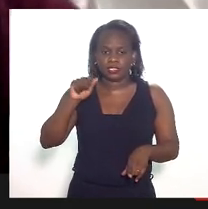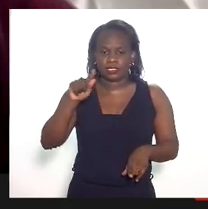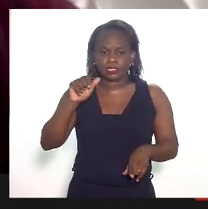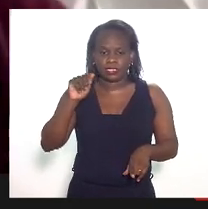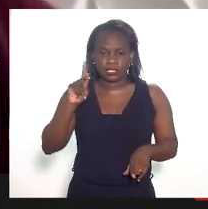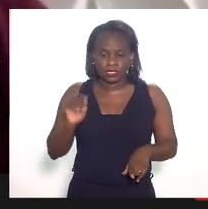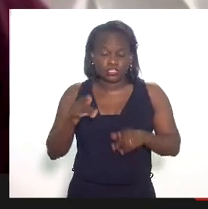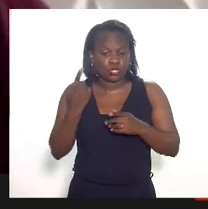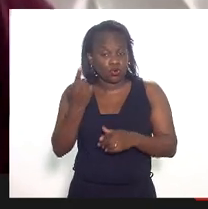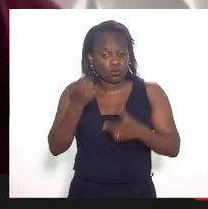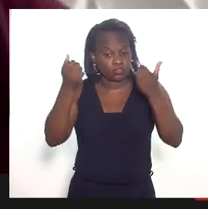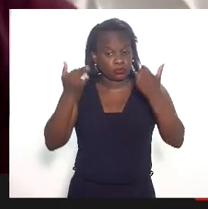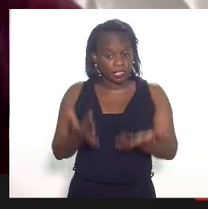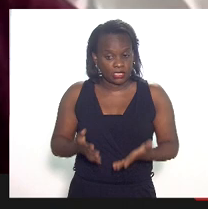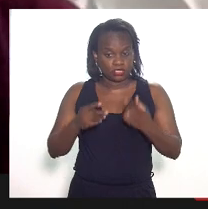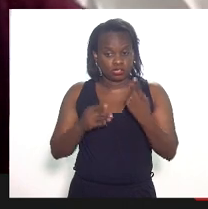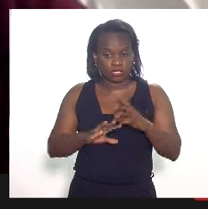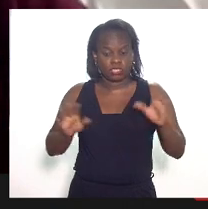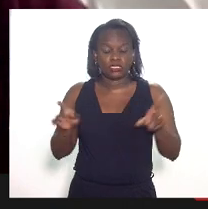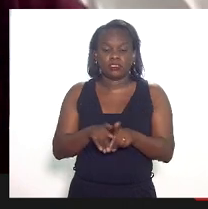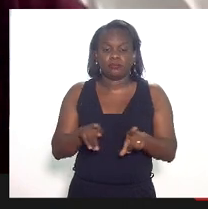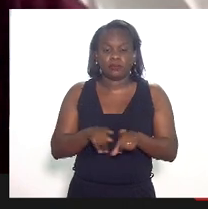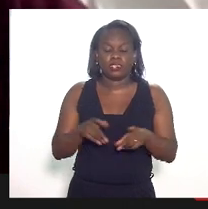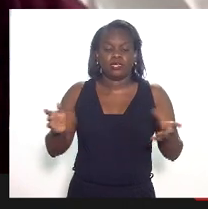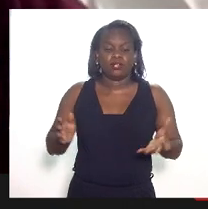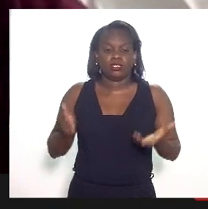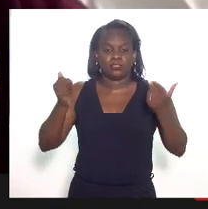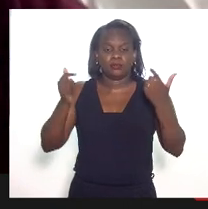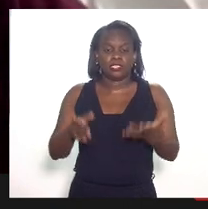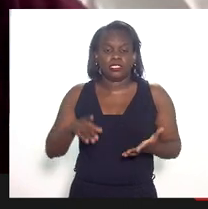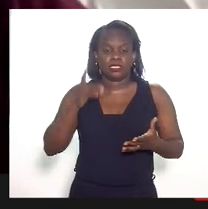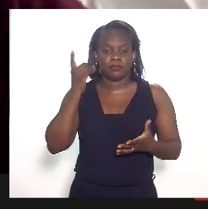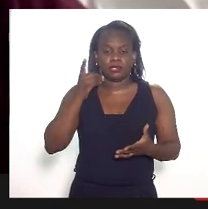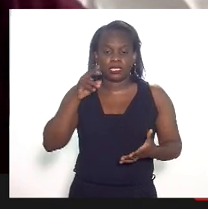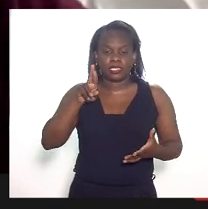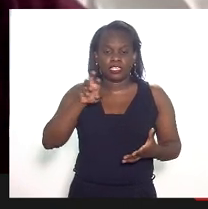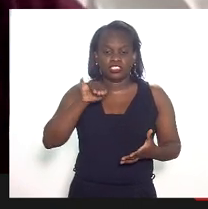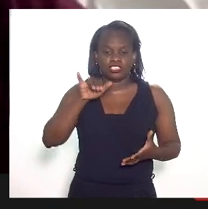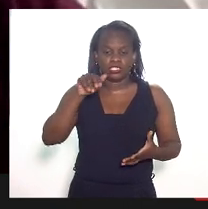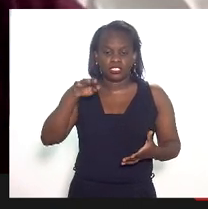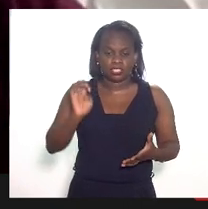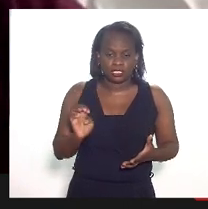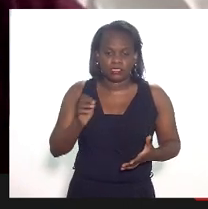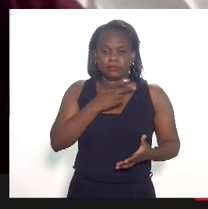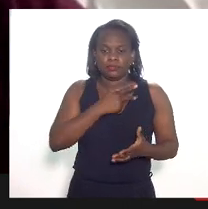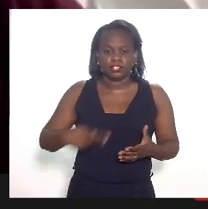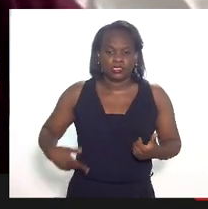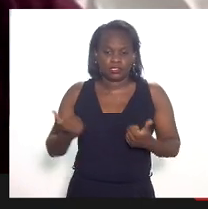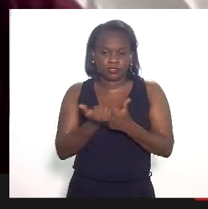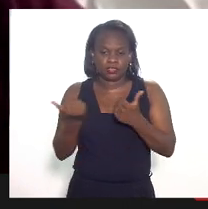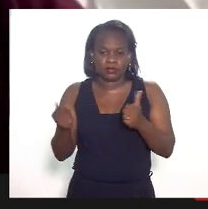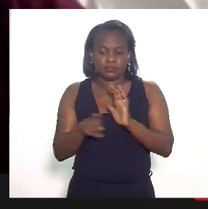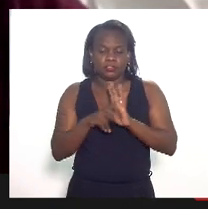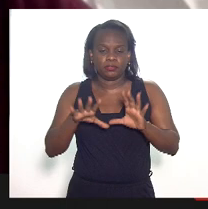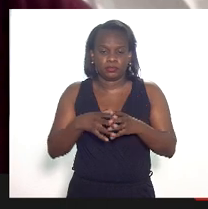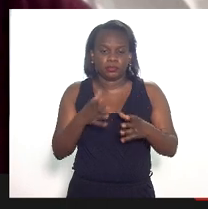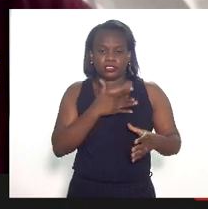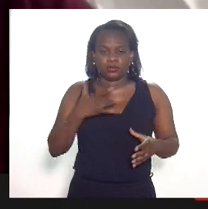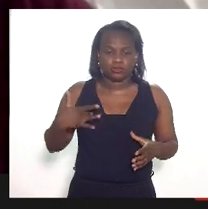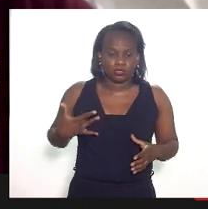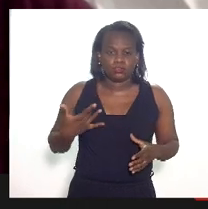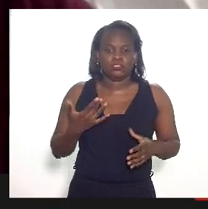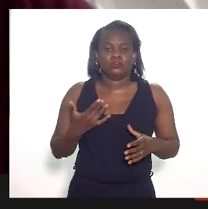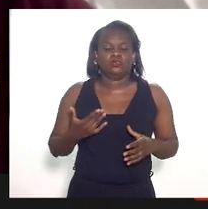irá falar, e passa a palavra à deputada também, enfermeira Rejane, vice-presidente da Comissão de Saúde, e indago